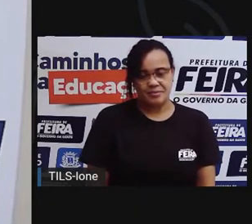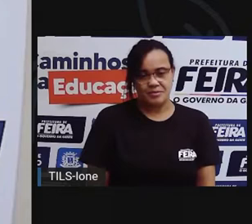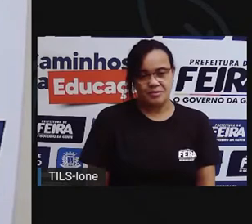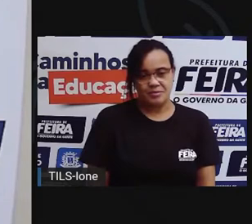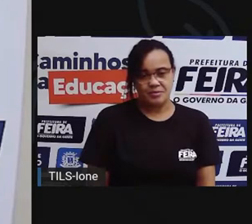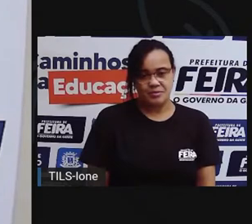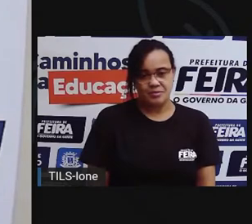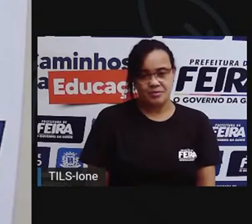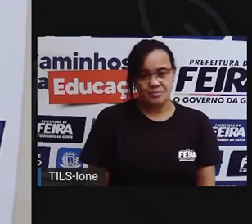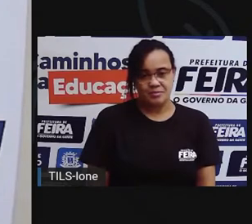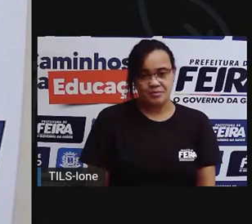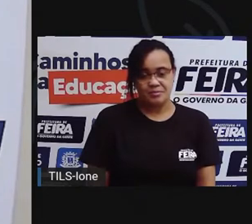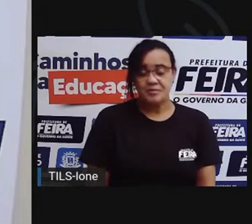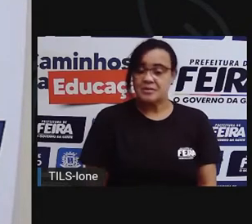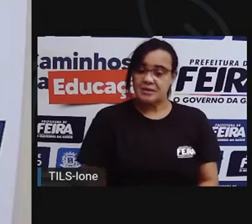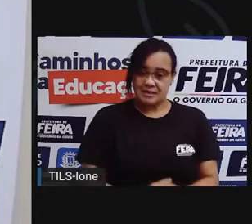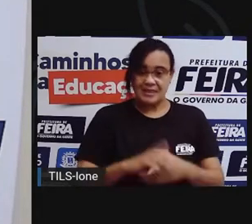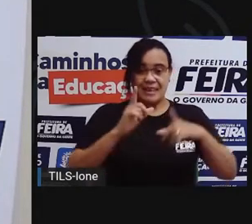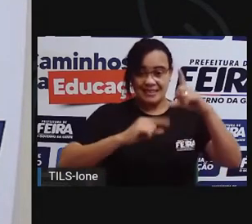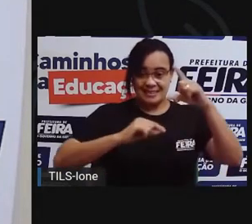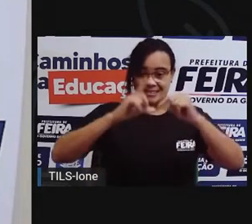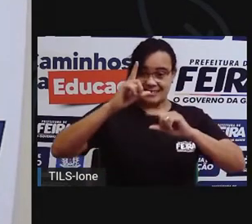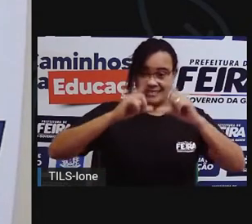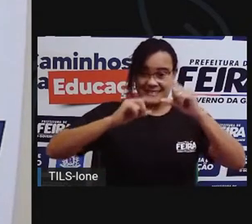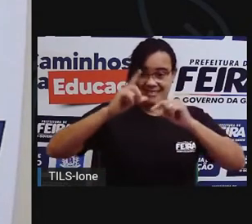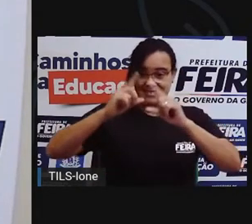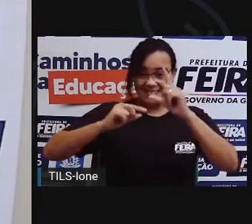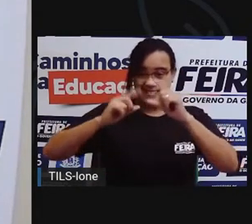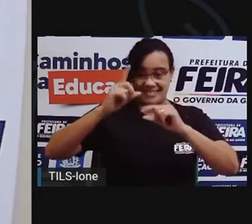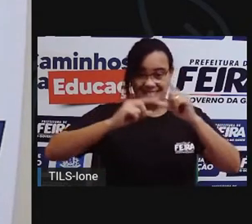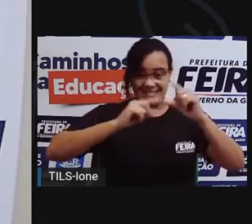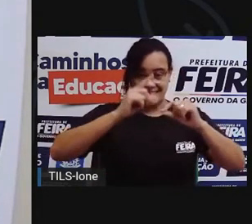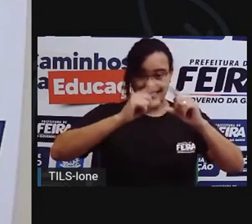Ah, eu também quero fazer estrelas. Vou fazer estrelas.